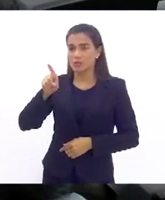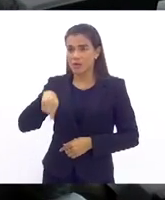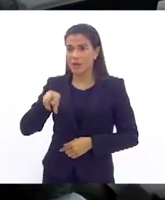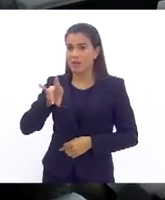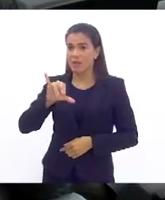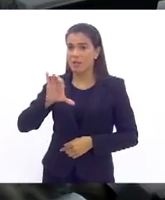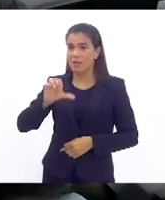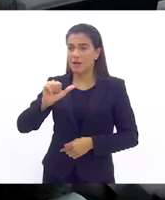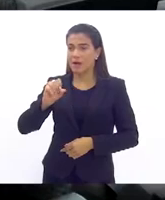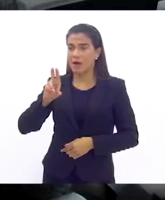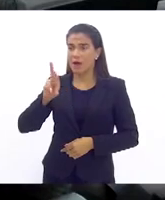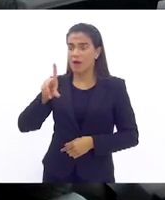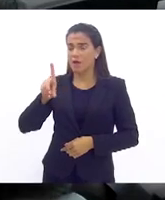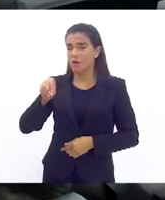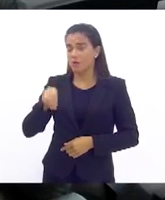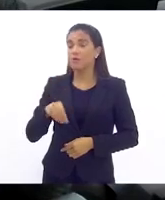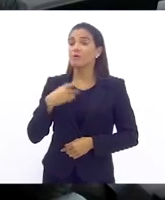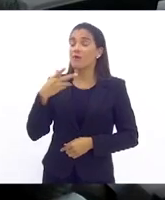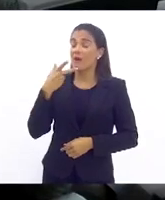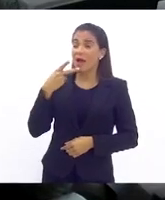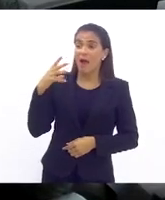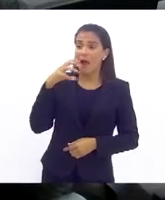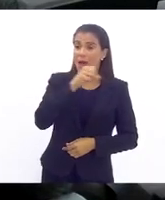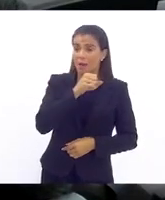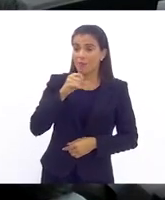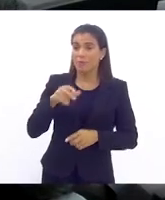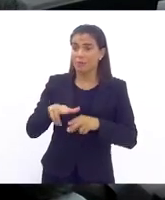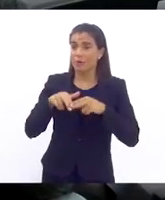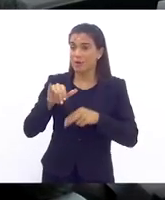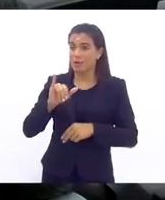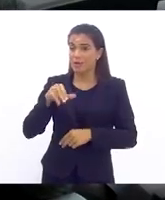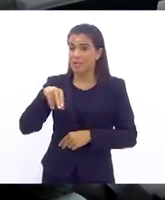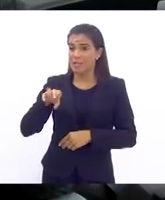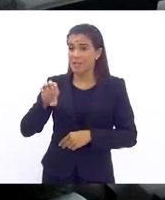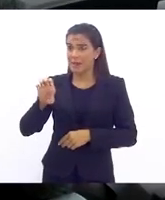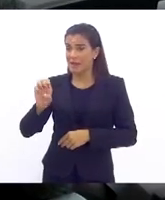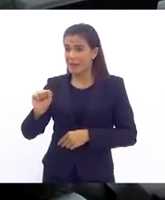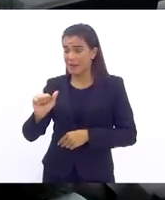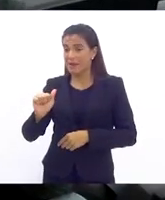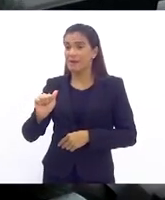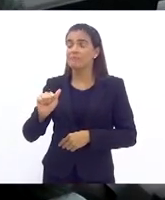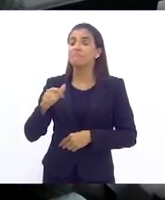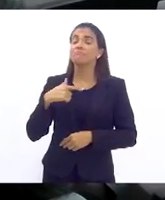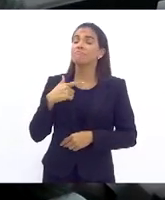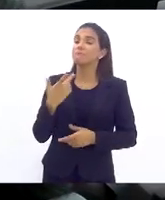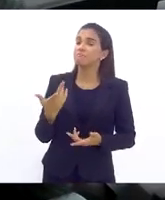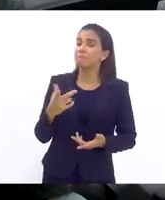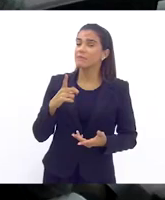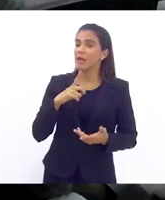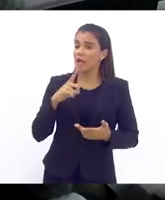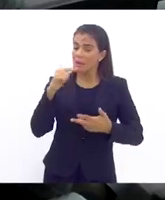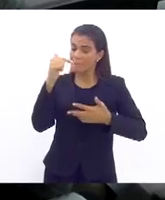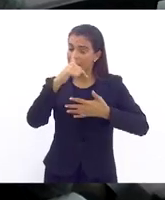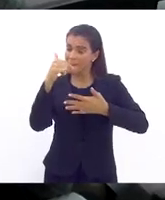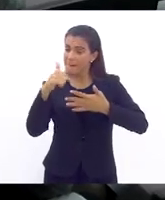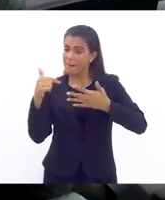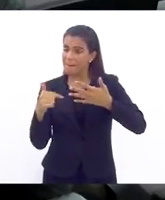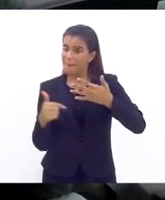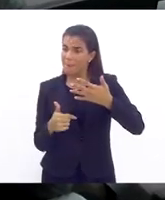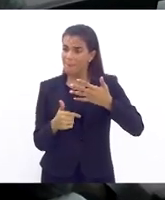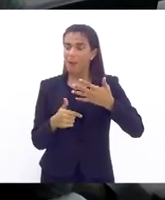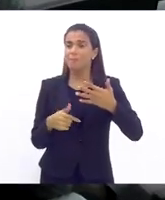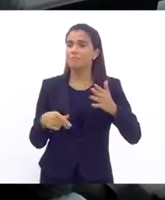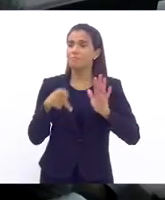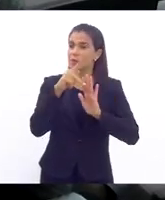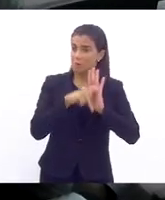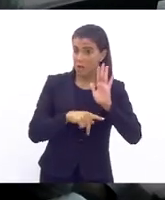acabo sou obrigado praticamente a falar aqui rapidamente porque o Enéa ele desse projeto todo 56 né Cris são são demandados do ideia então